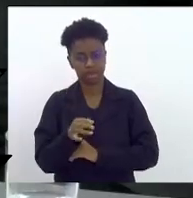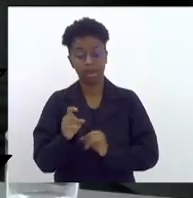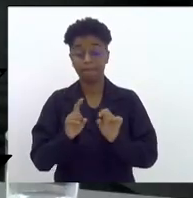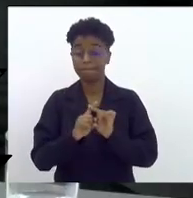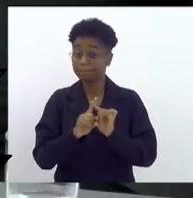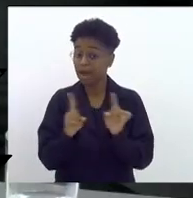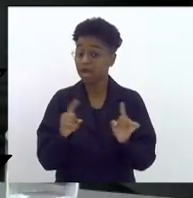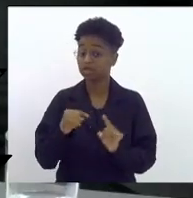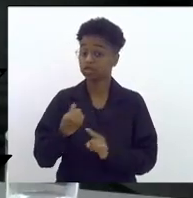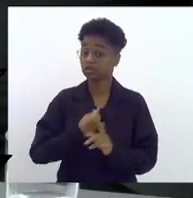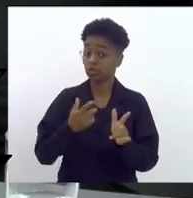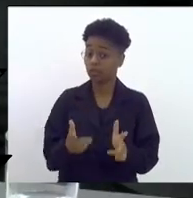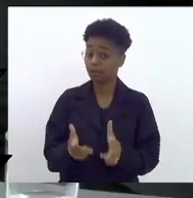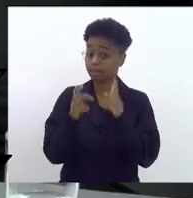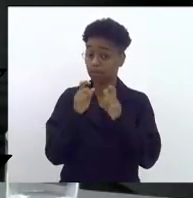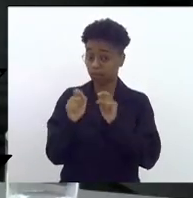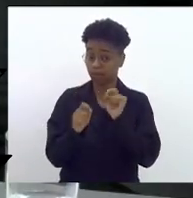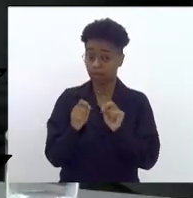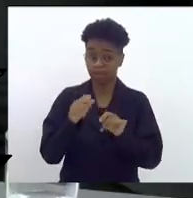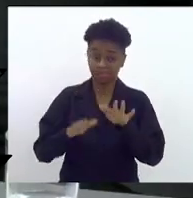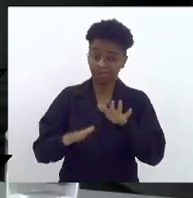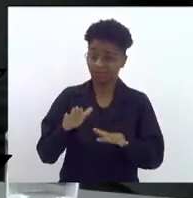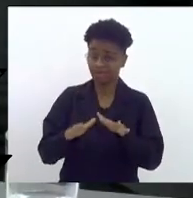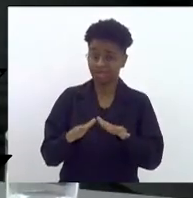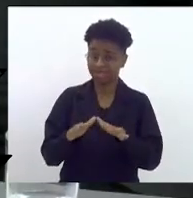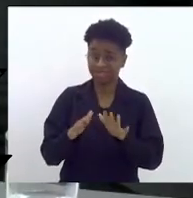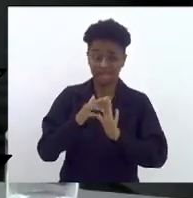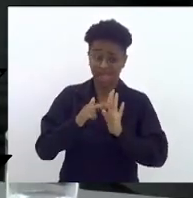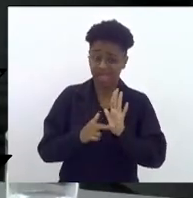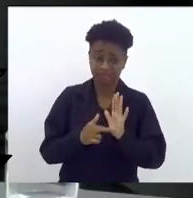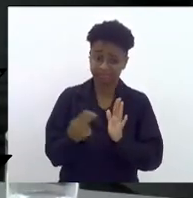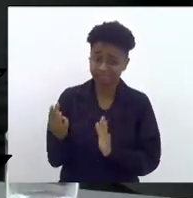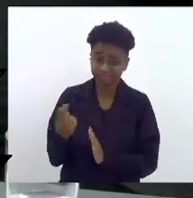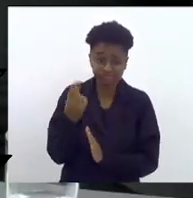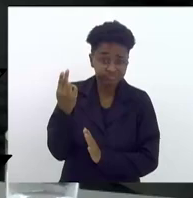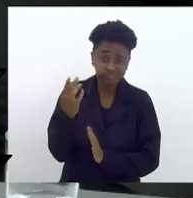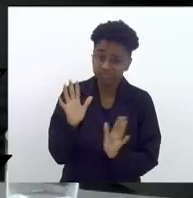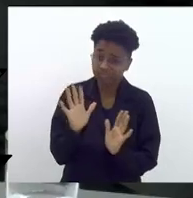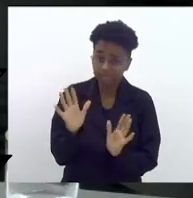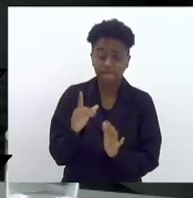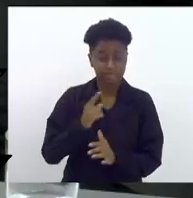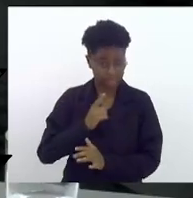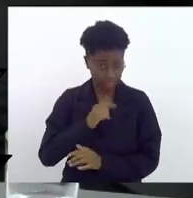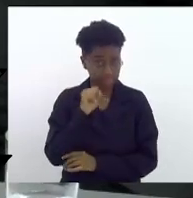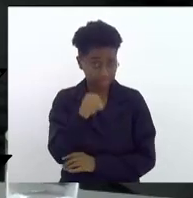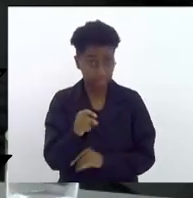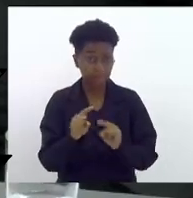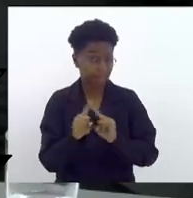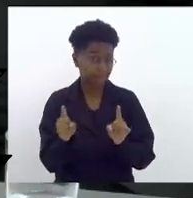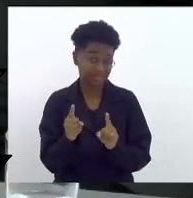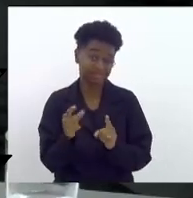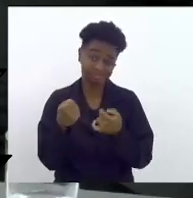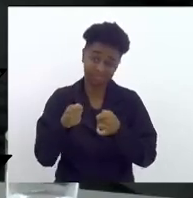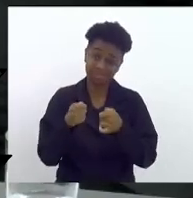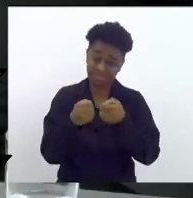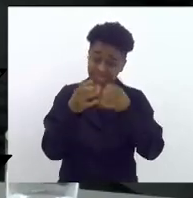mas o que a gente está percebendo que talvez nem ele seja o suficiente mas que ele existe existe então